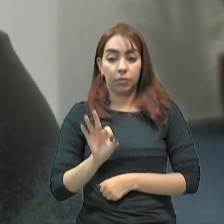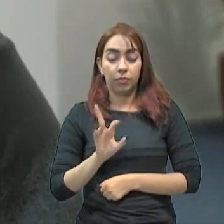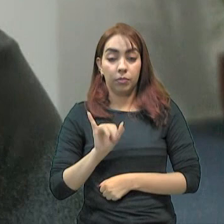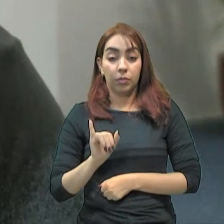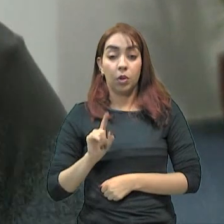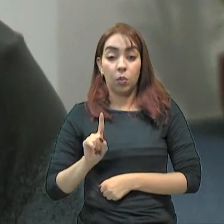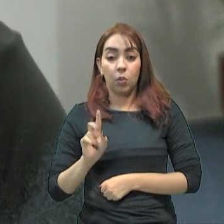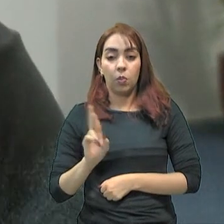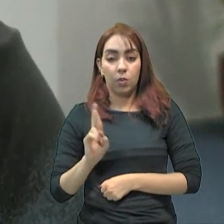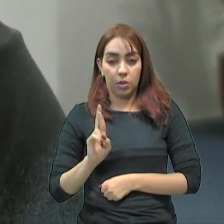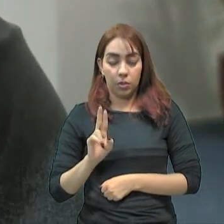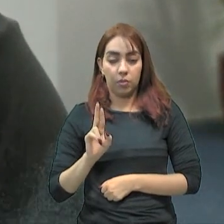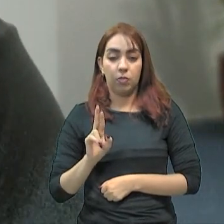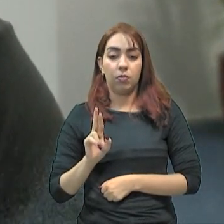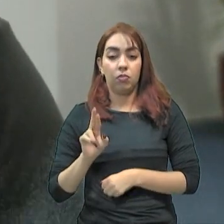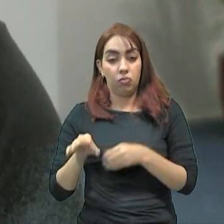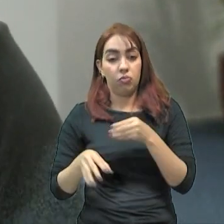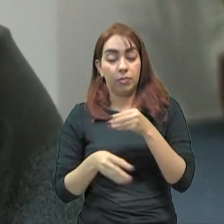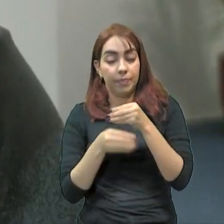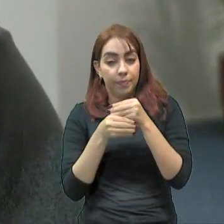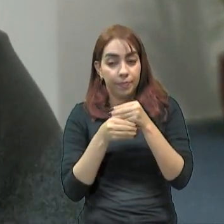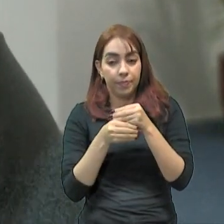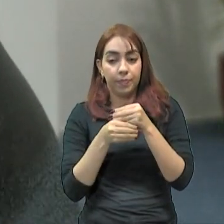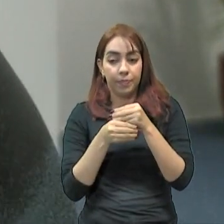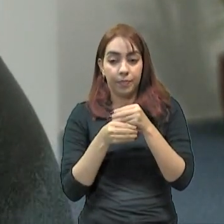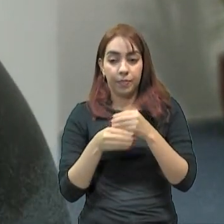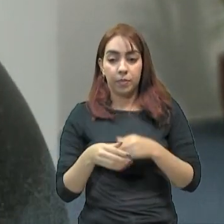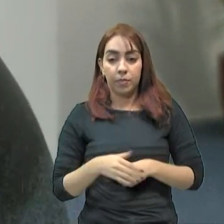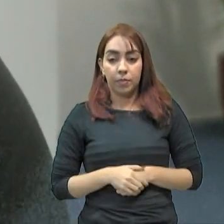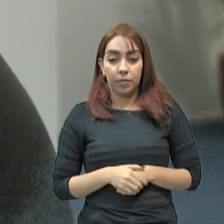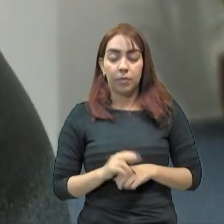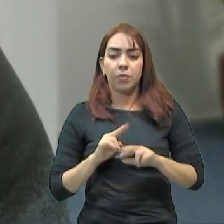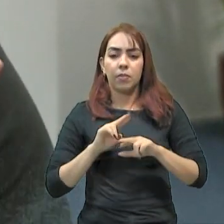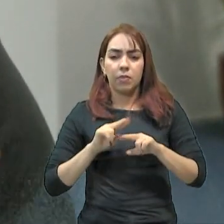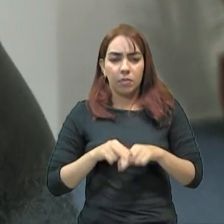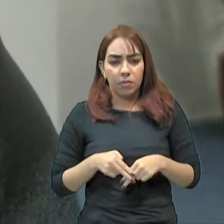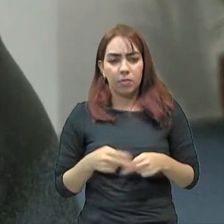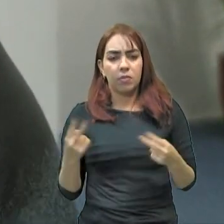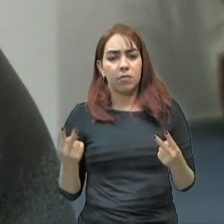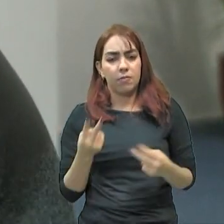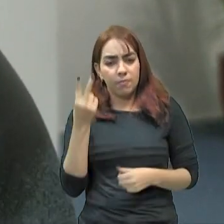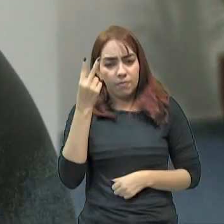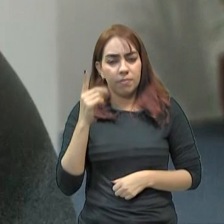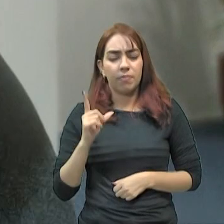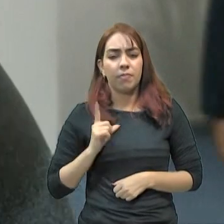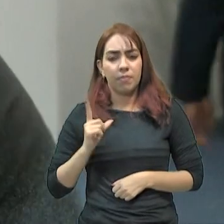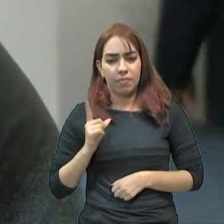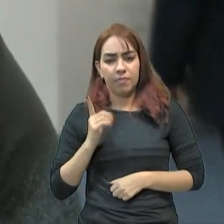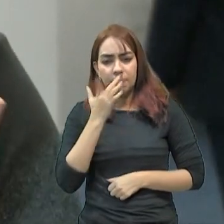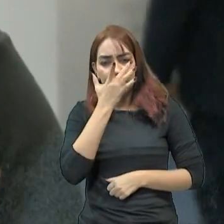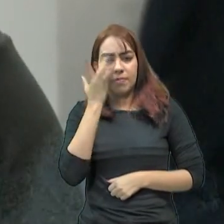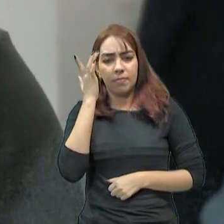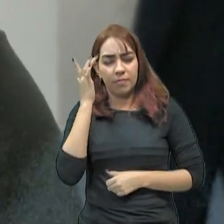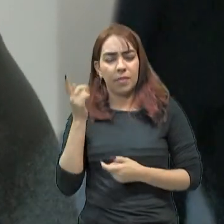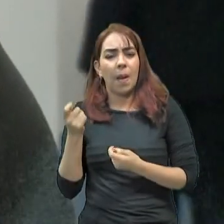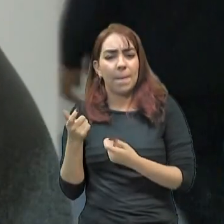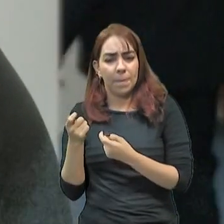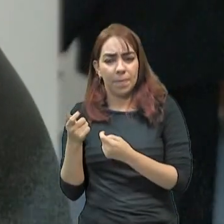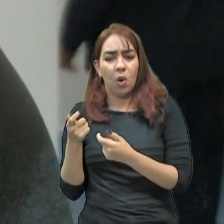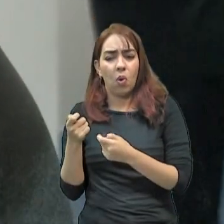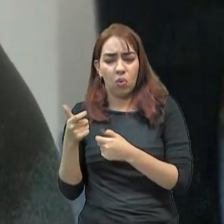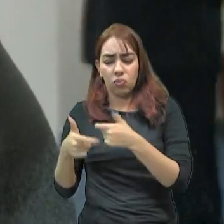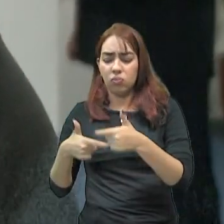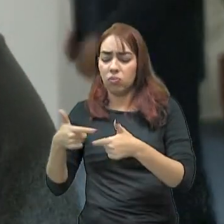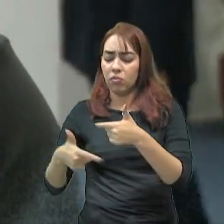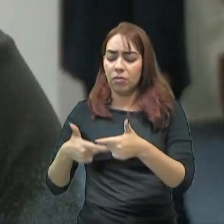1,16 a esse valor e nós precisávamos dessa valorização até porque hoje nós temos um baixo efetivo dentro das unidades e essa e essa